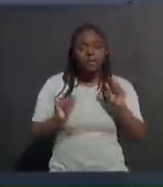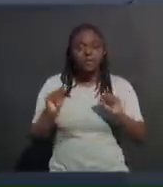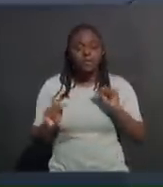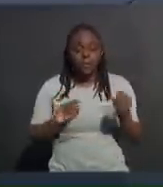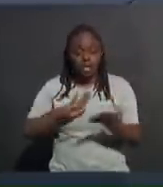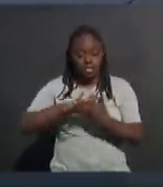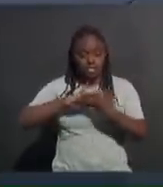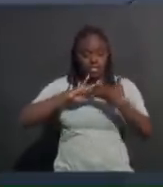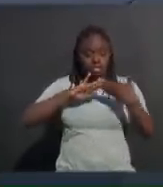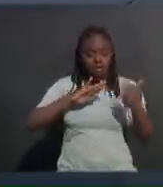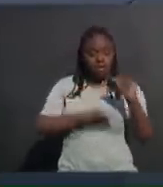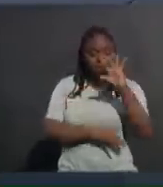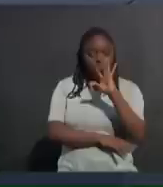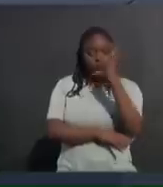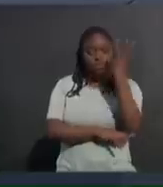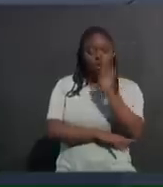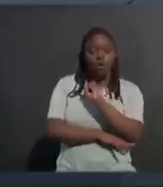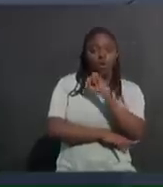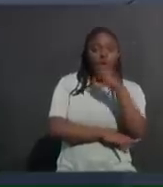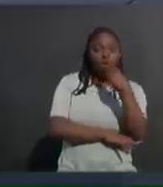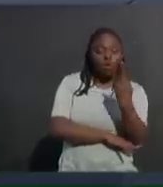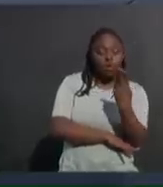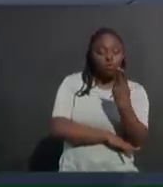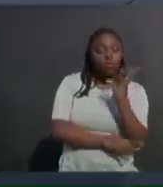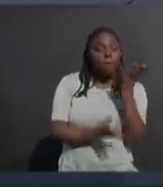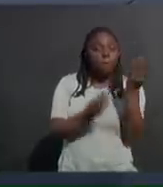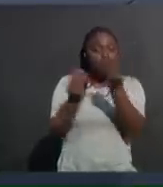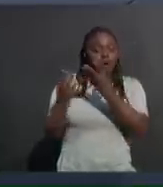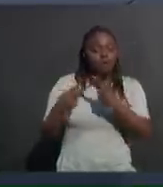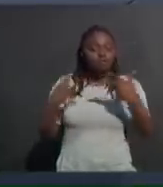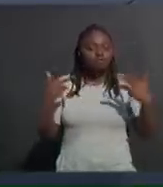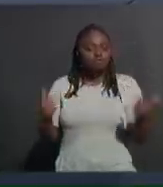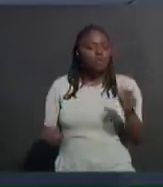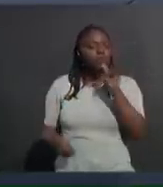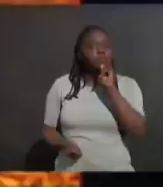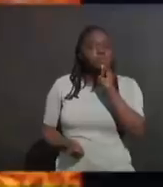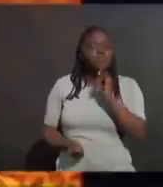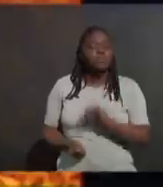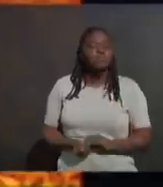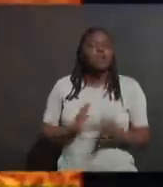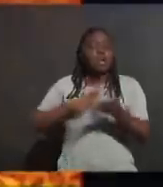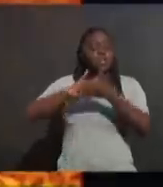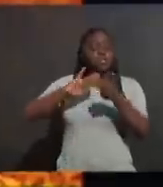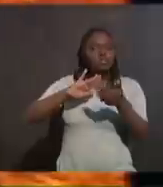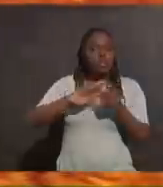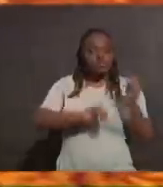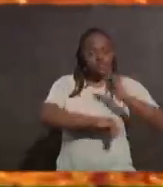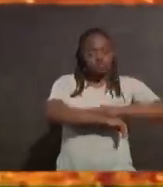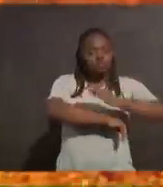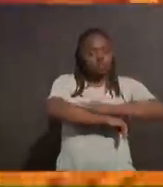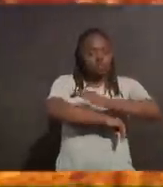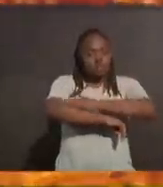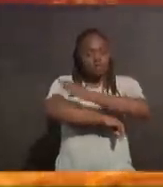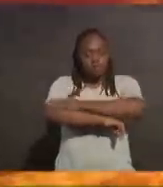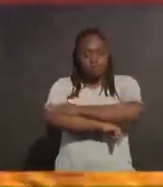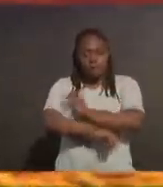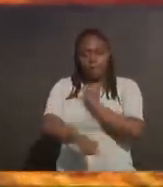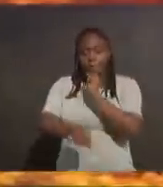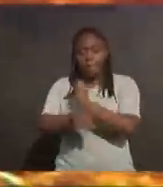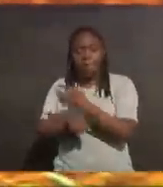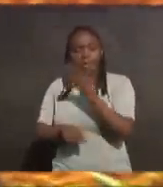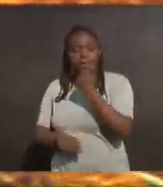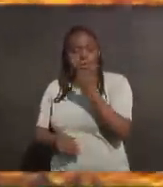um elemento da natureza ou colocar ele em exagero. Por exemplo, se tirar os sapos, aí o sapo para de